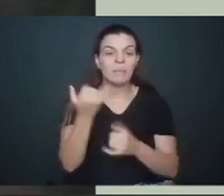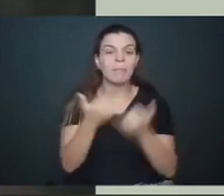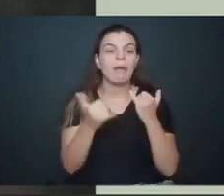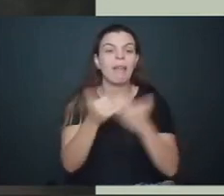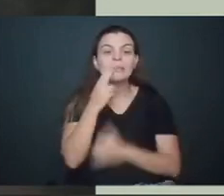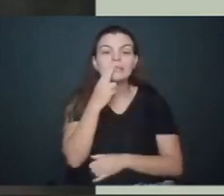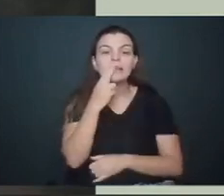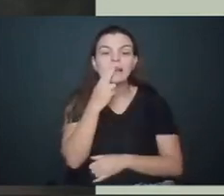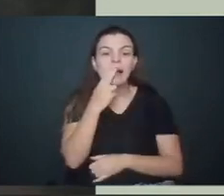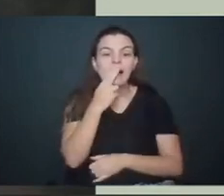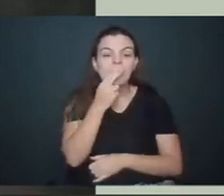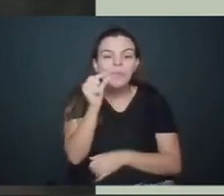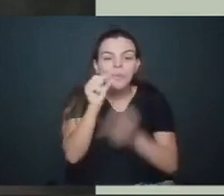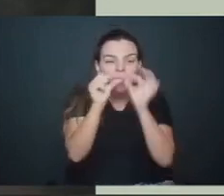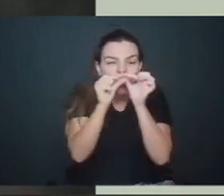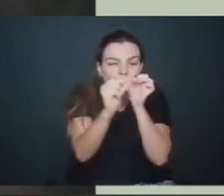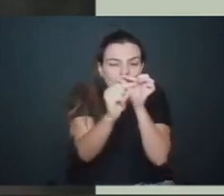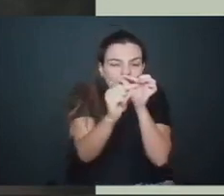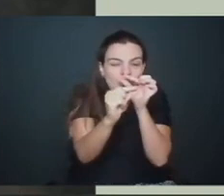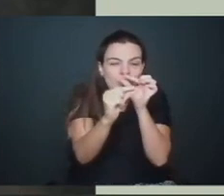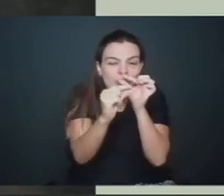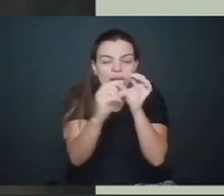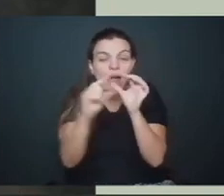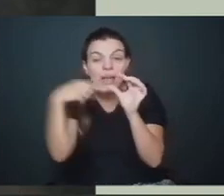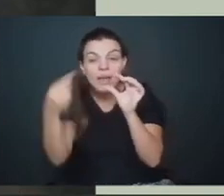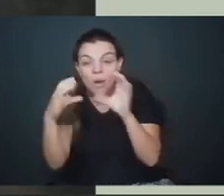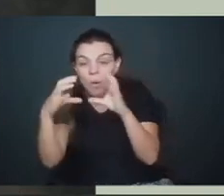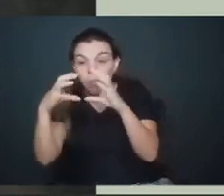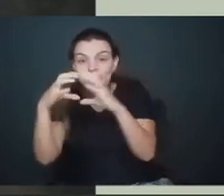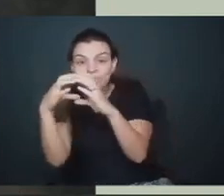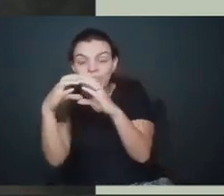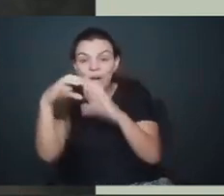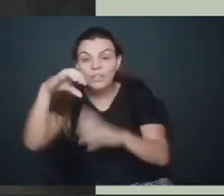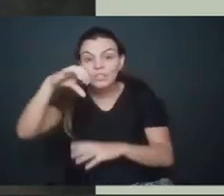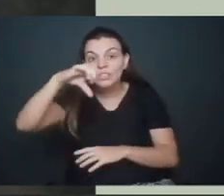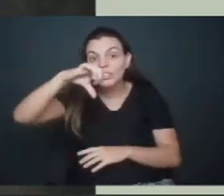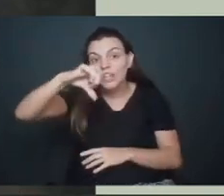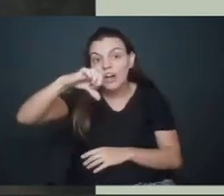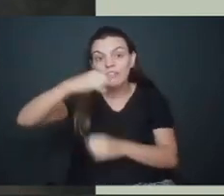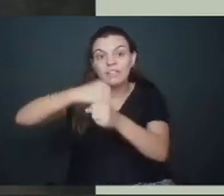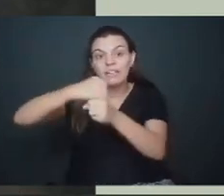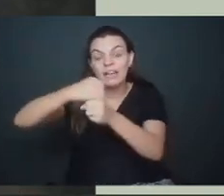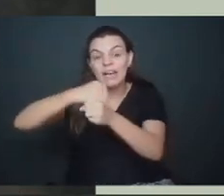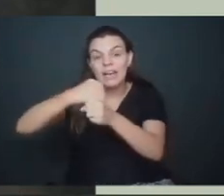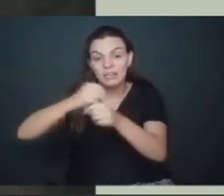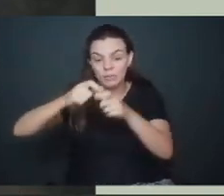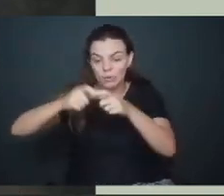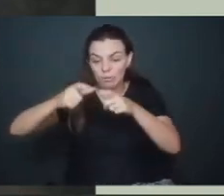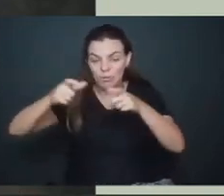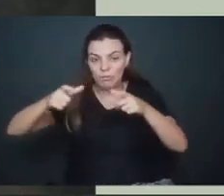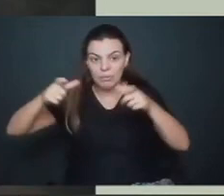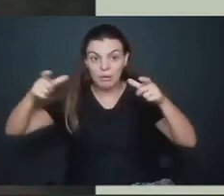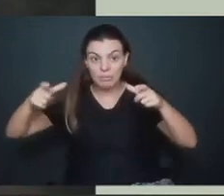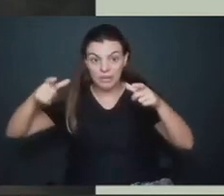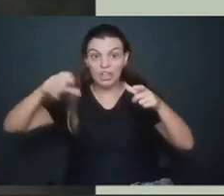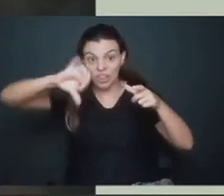tenho um pinheiro à direita. 9 anos, pode contar, 9 anéis. No outro, se focar bem, 11 anéis.